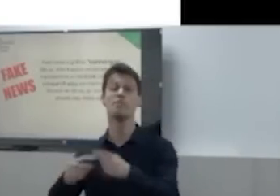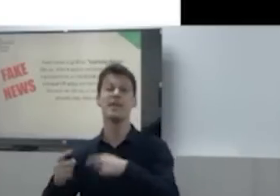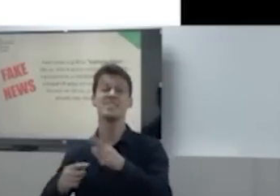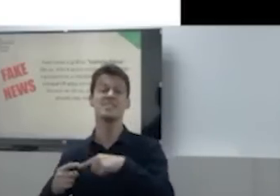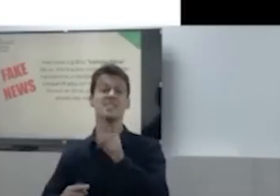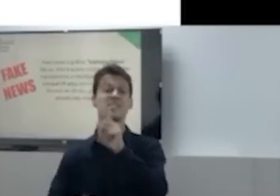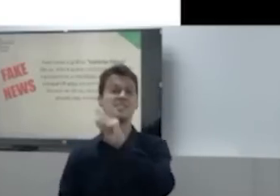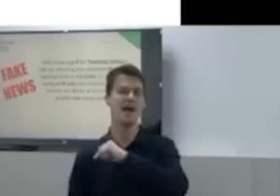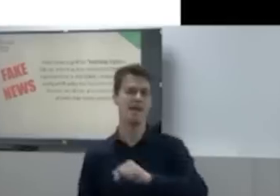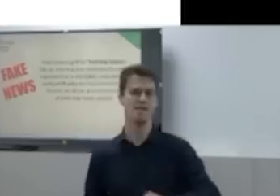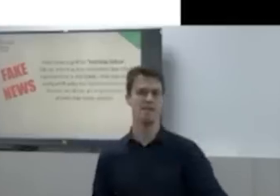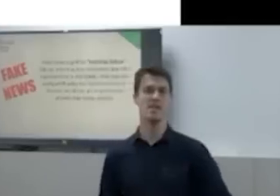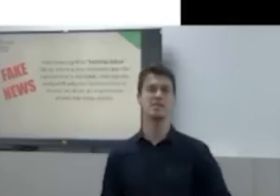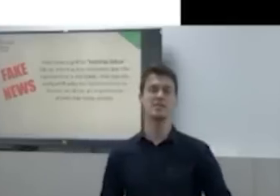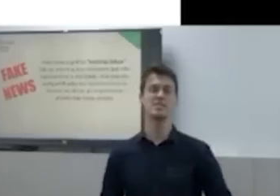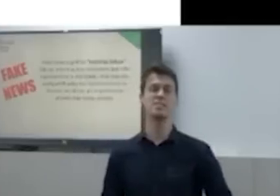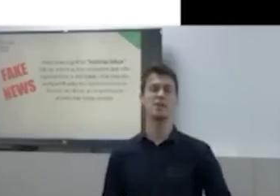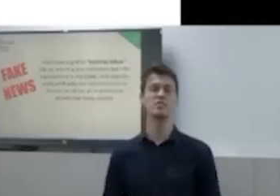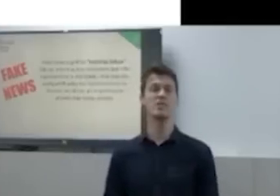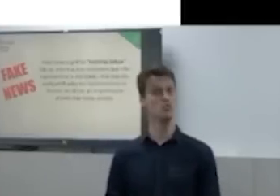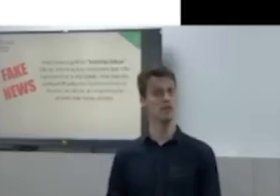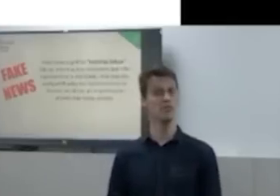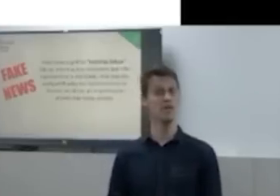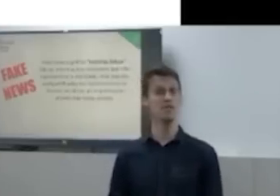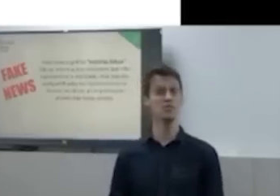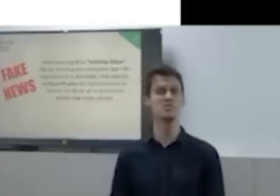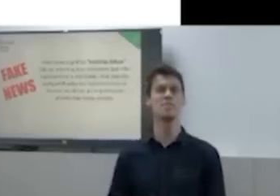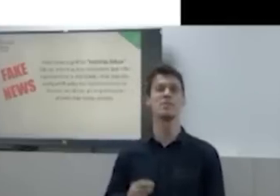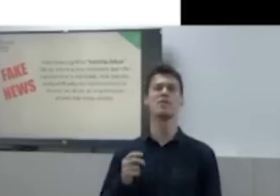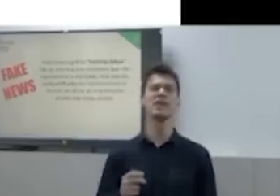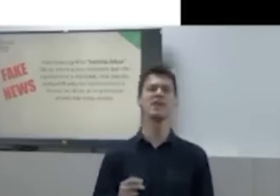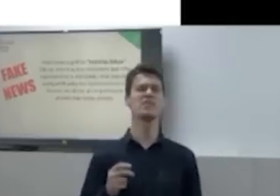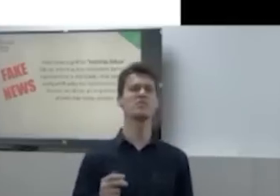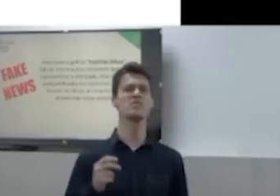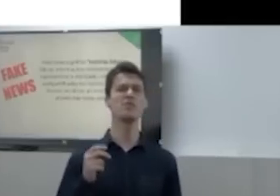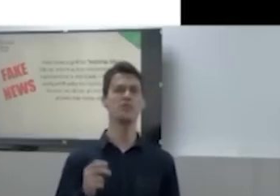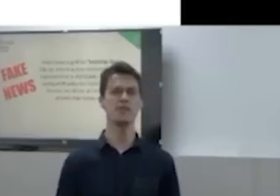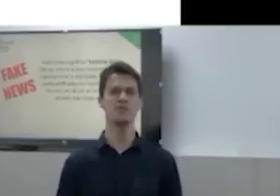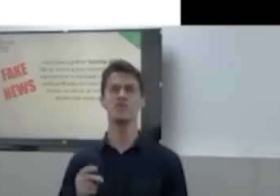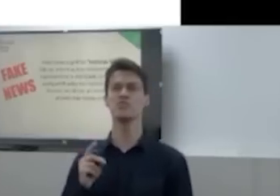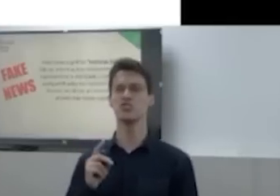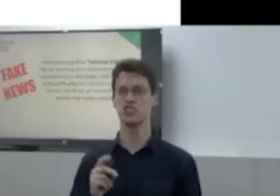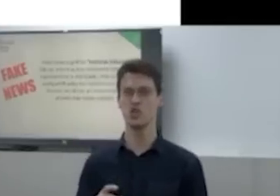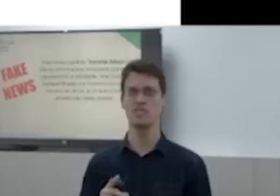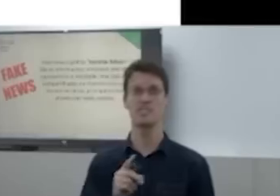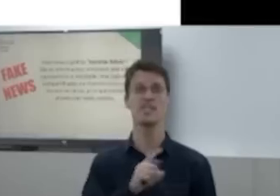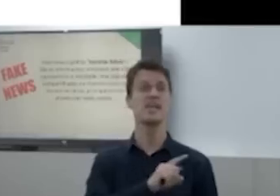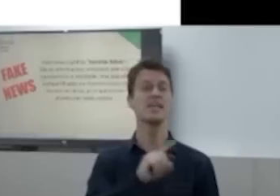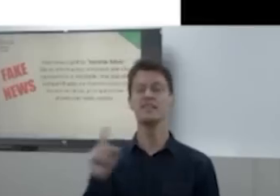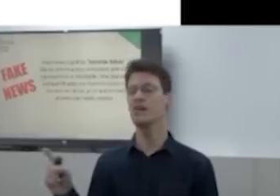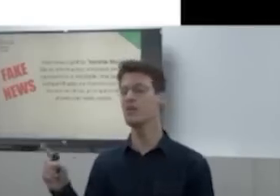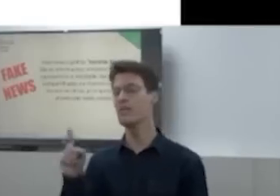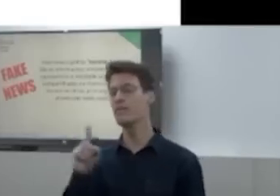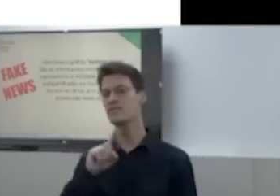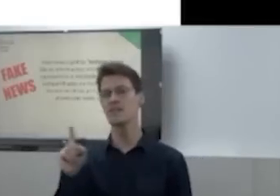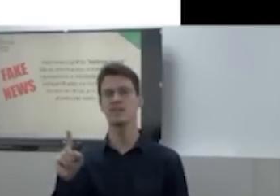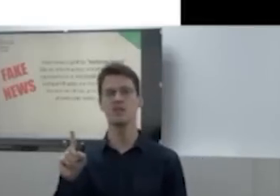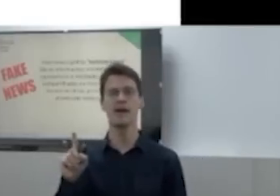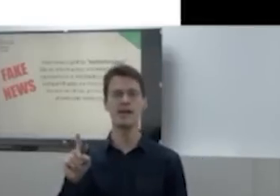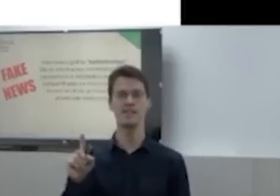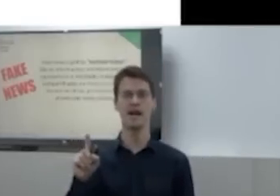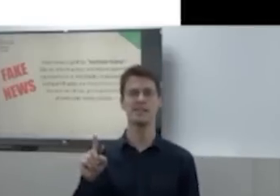news. Eu fui pesquisar e trazer para vocês o que é fake news. Fake news são informações noticiosas que